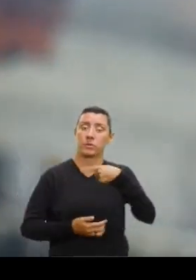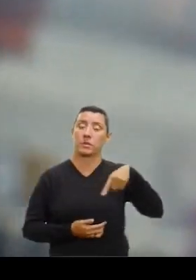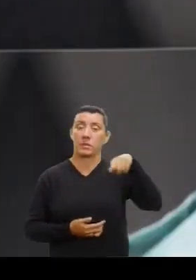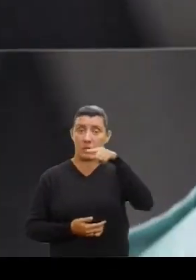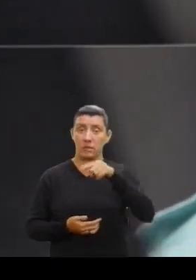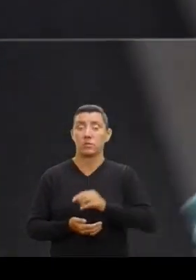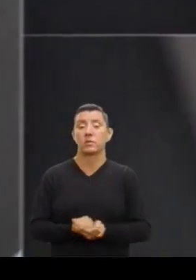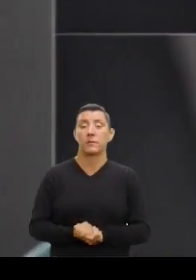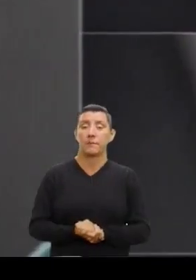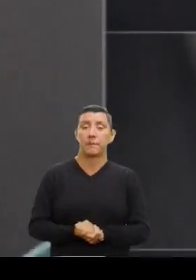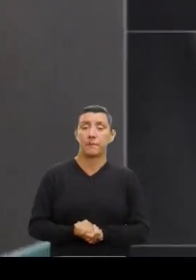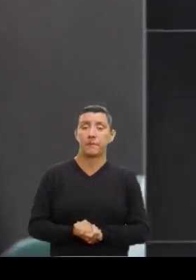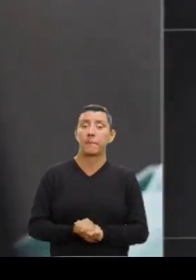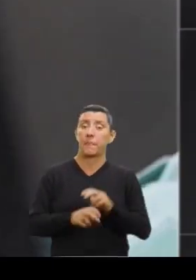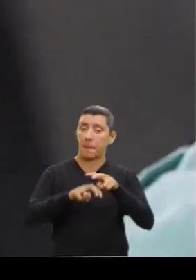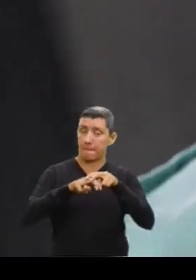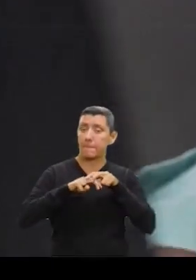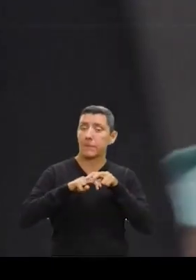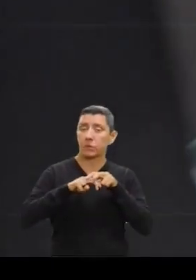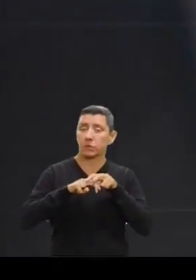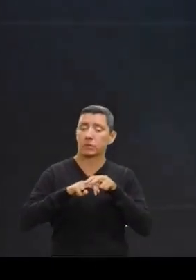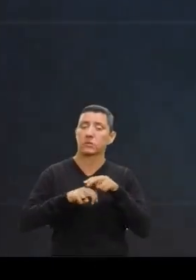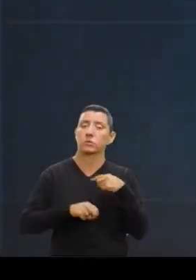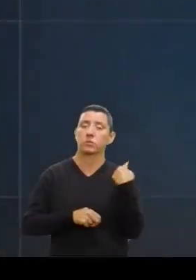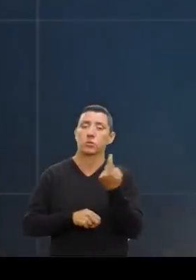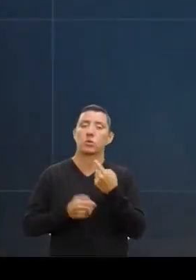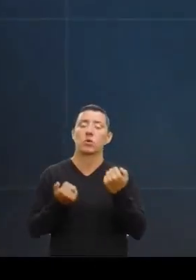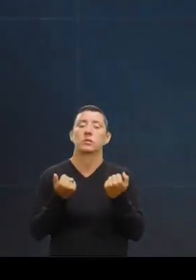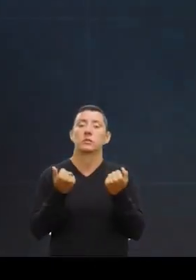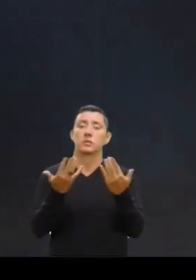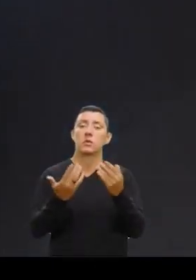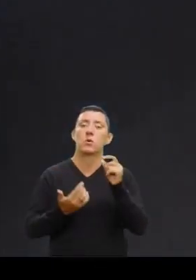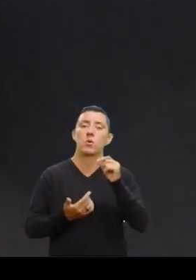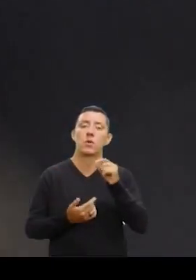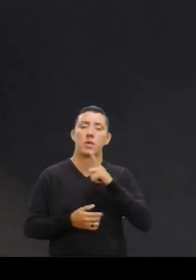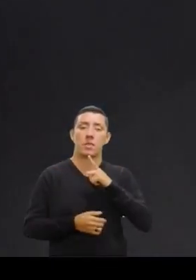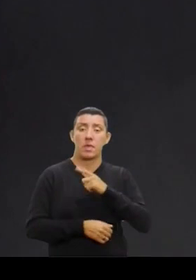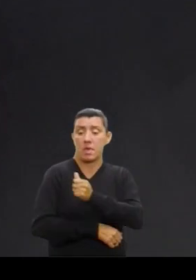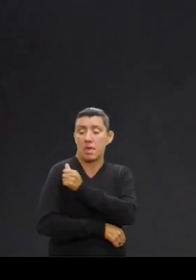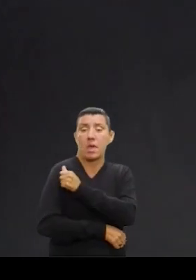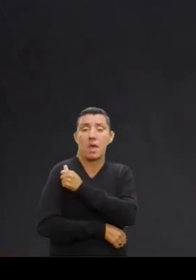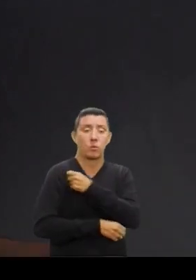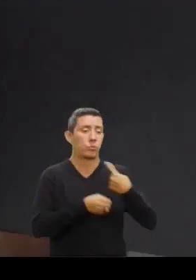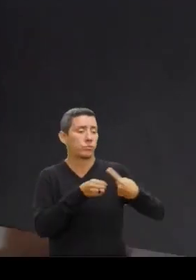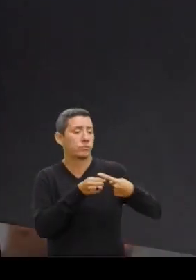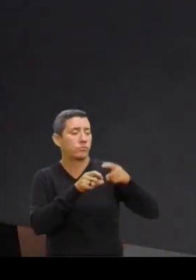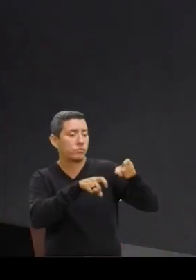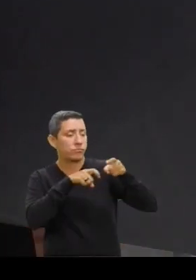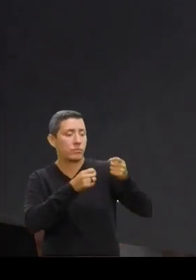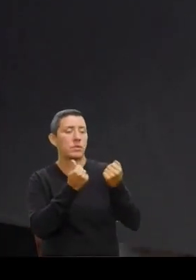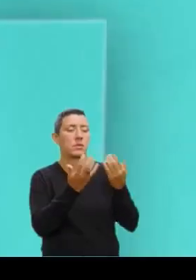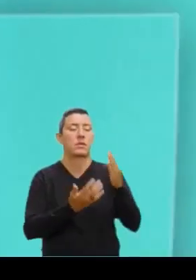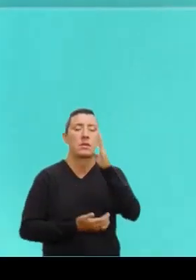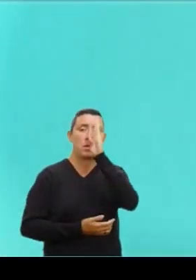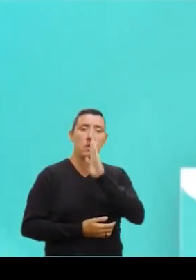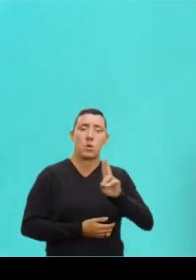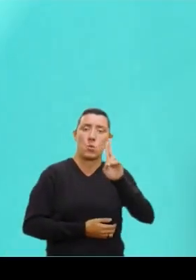criadas e por isso vamos acesso à internet para alunos nas áreas rurais brasileiras